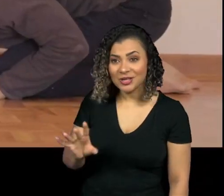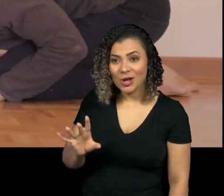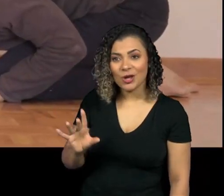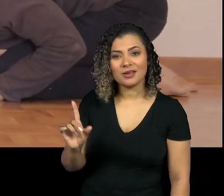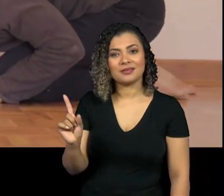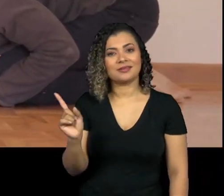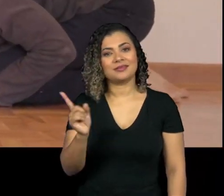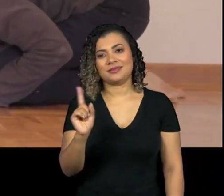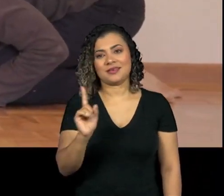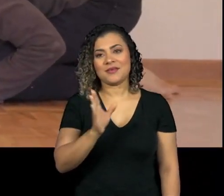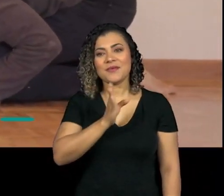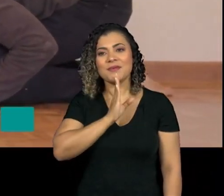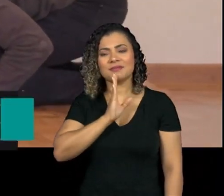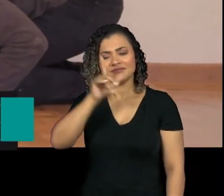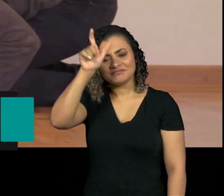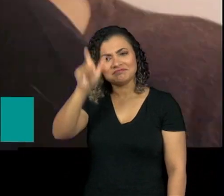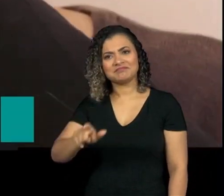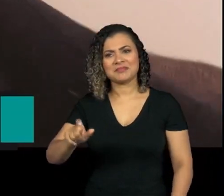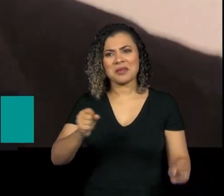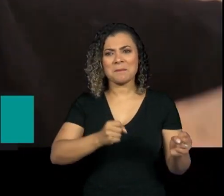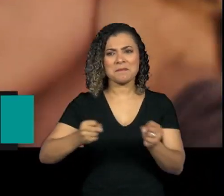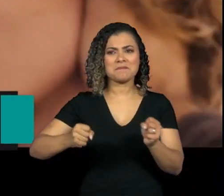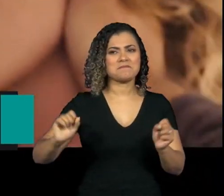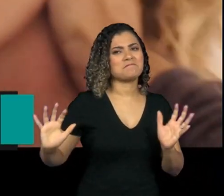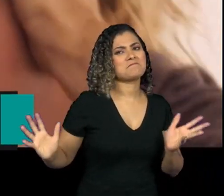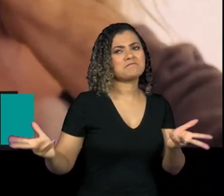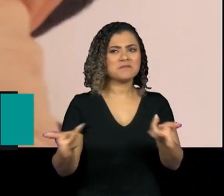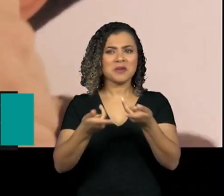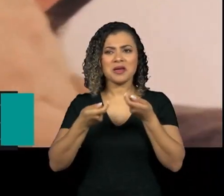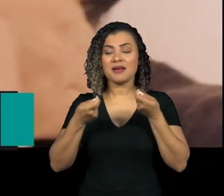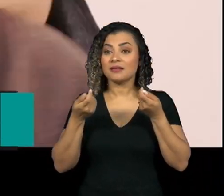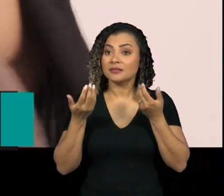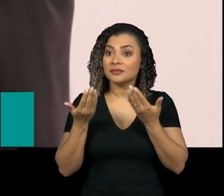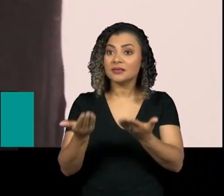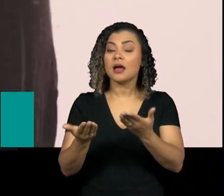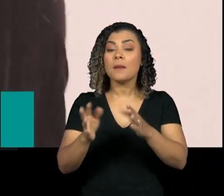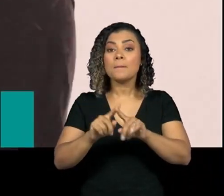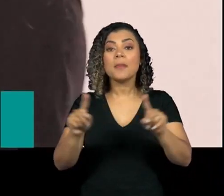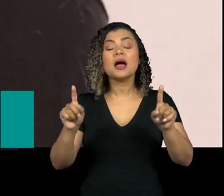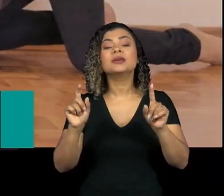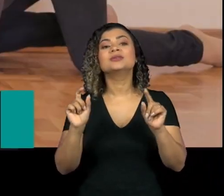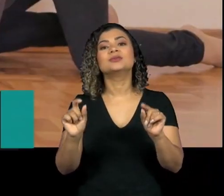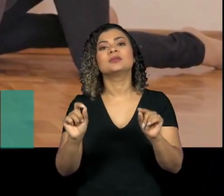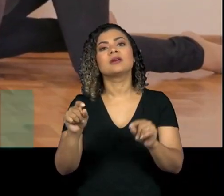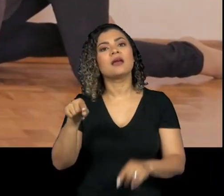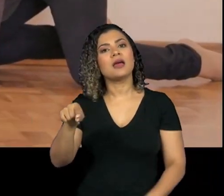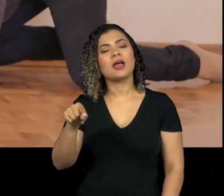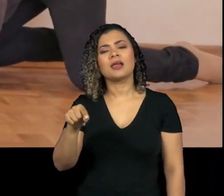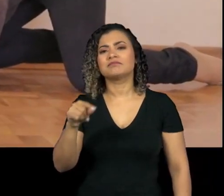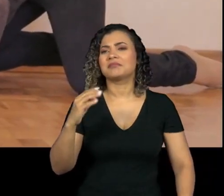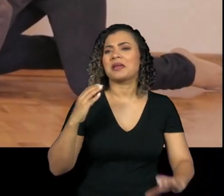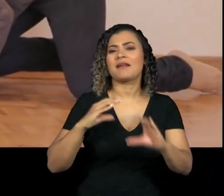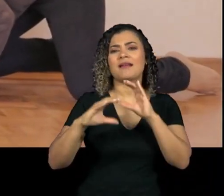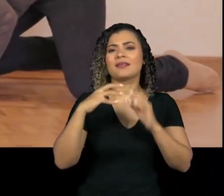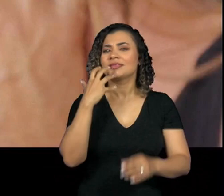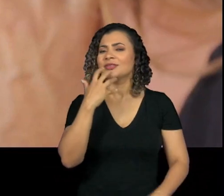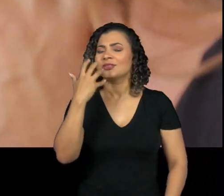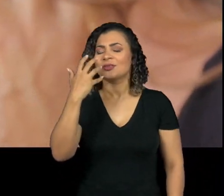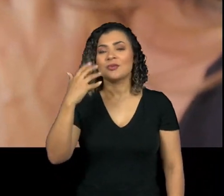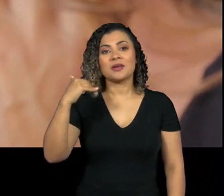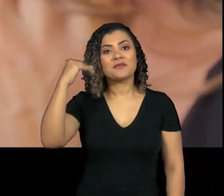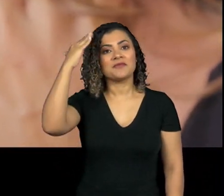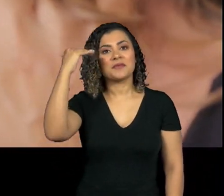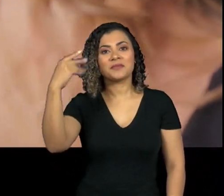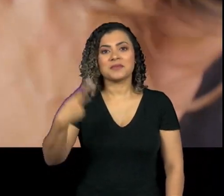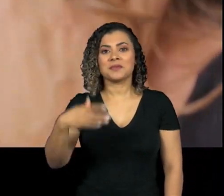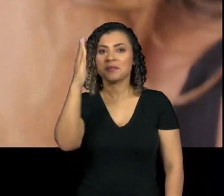eu reconhecia como uma grande potência como cantora, mas de uma das maiores cantoras e intérpretes que nós temos